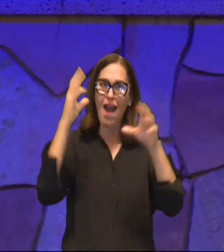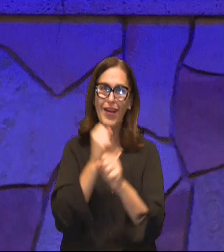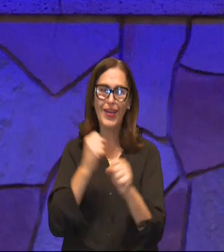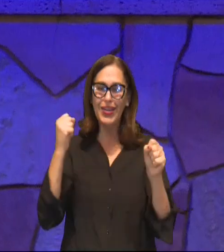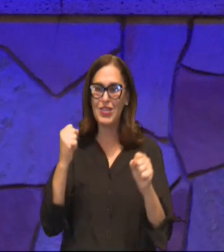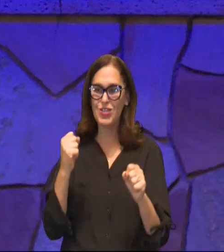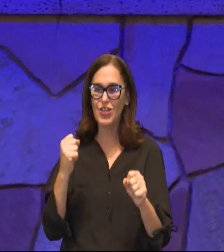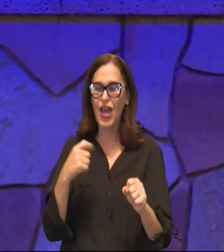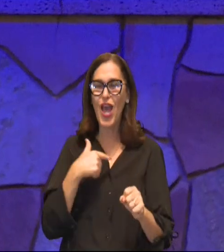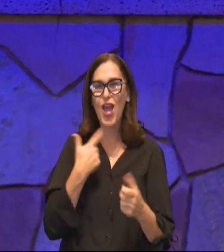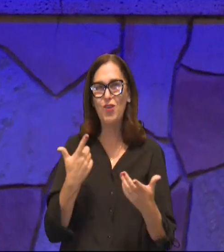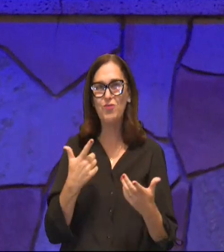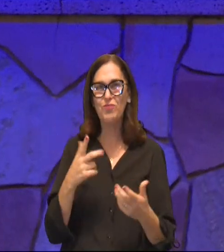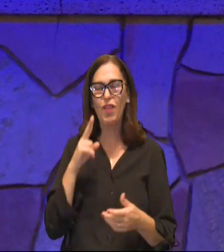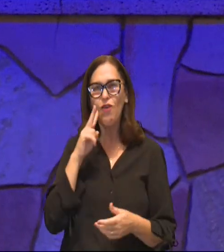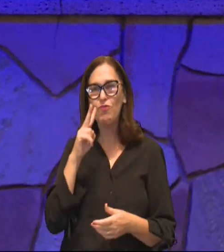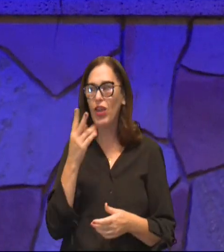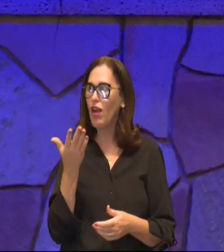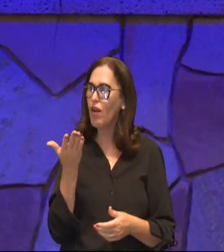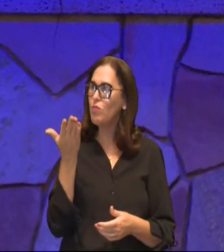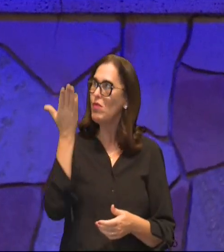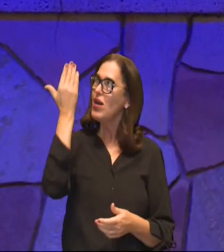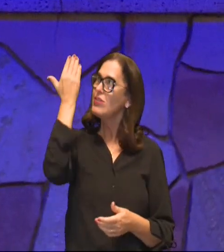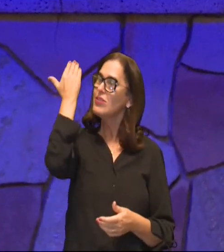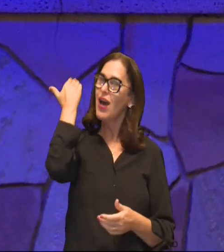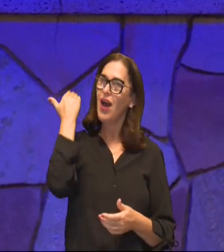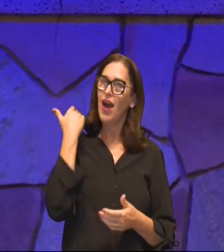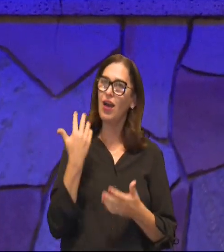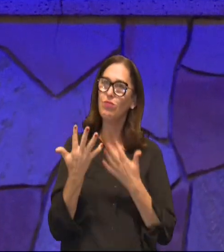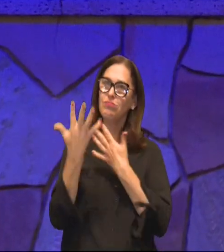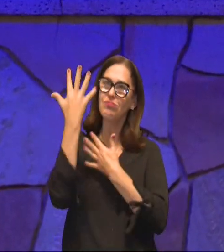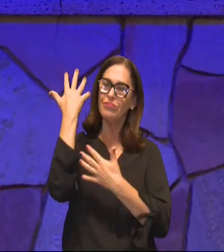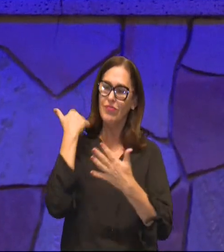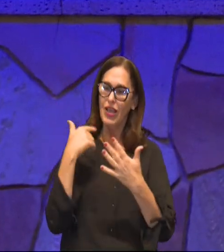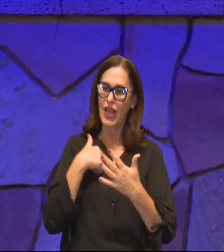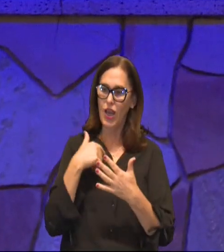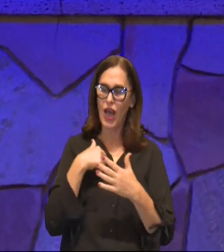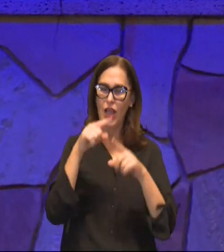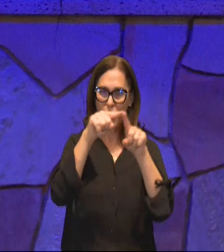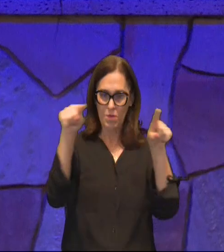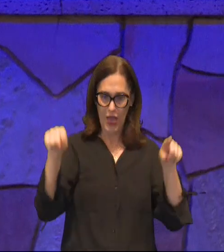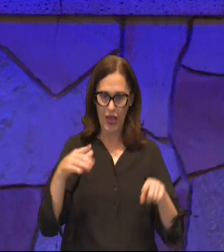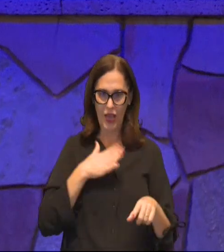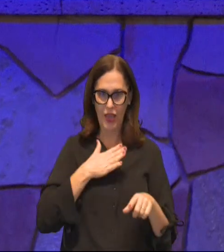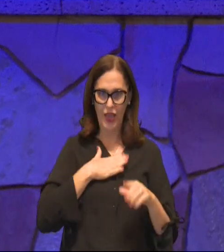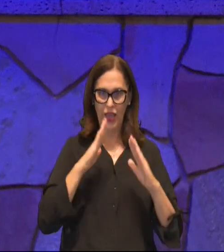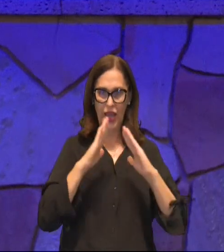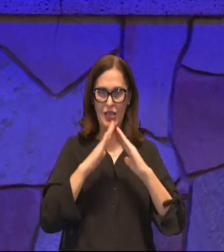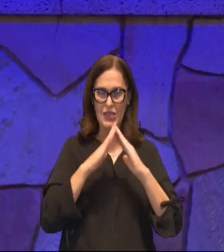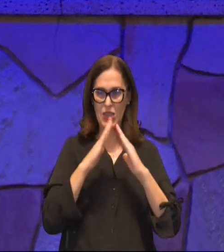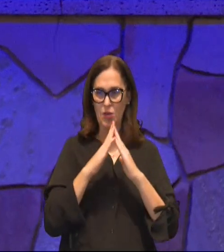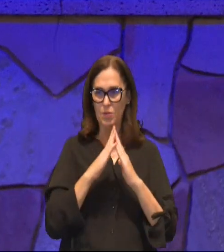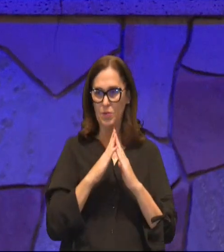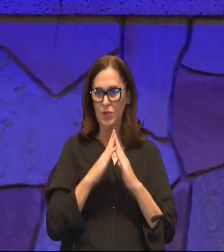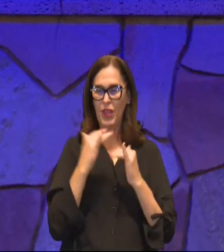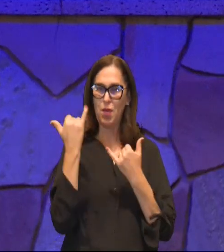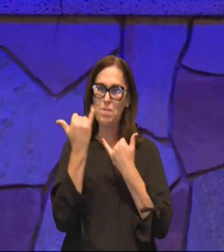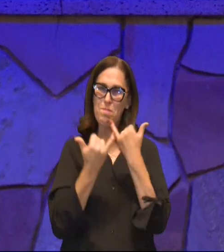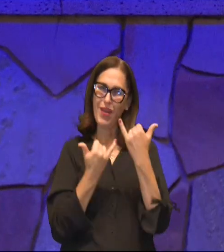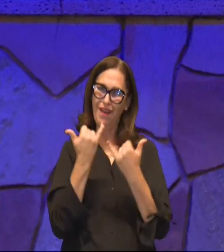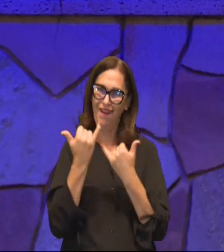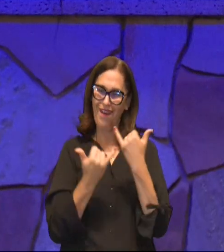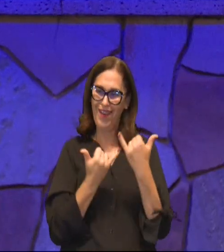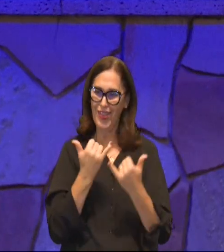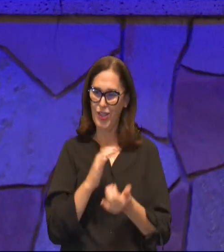Eu me atrevi então a olhar para trás, e eu tenho lá no meu gabinete em casa, este brinquedo